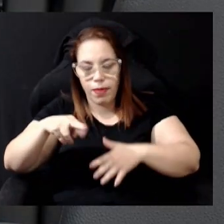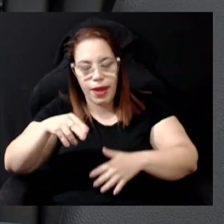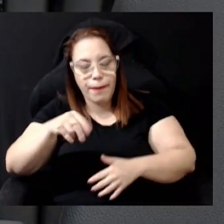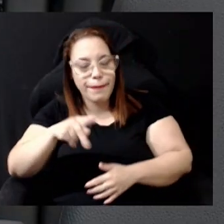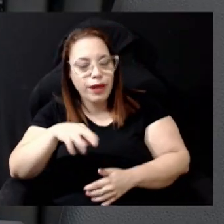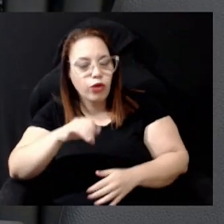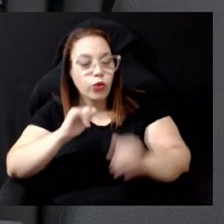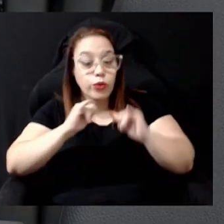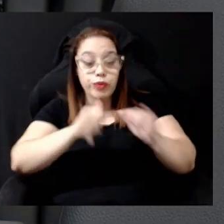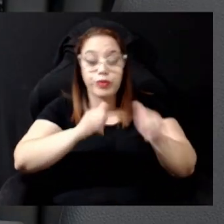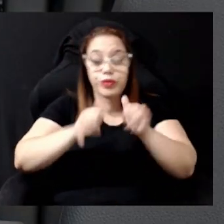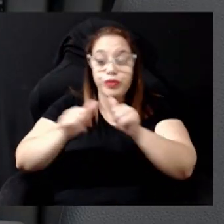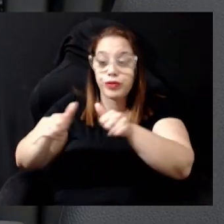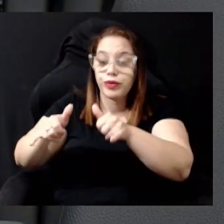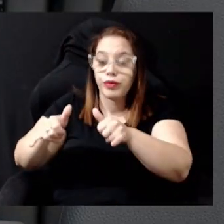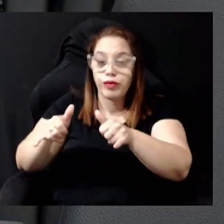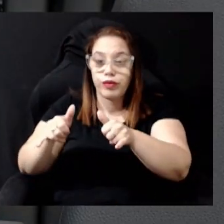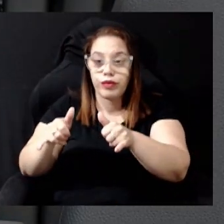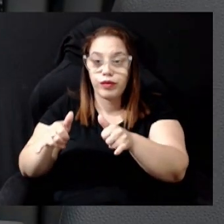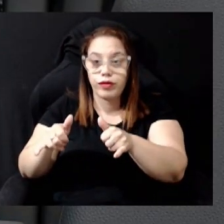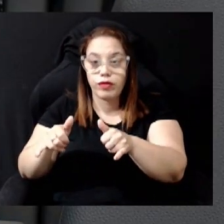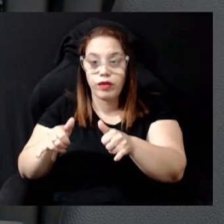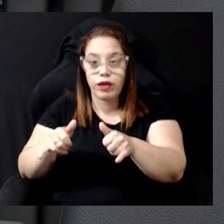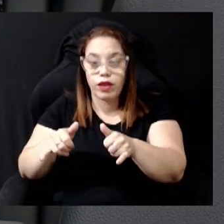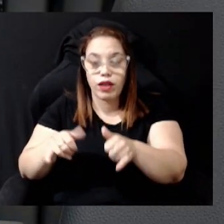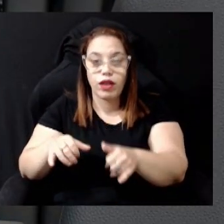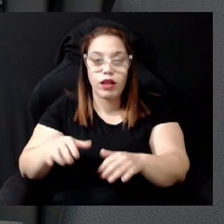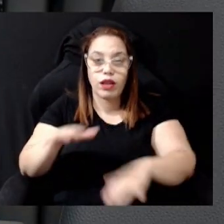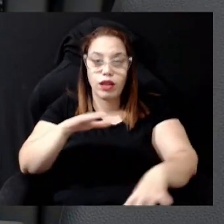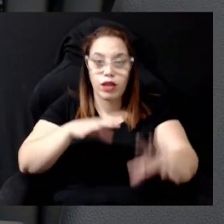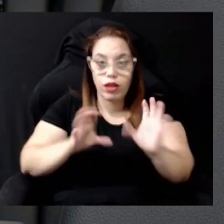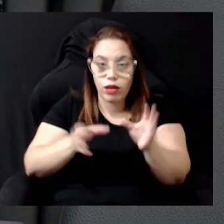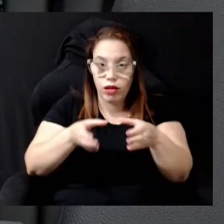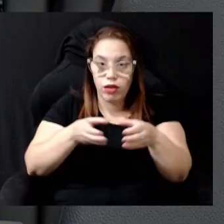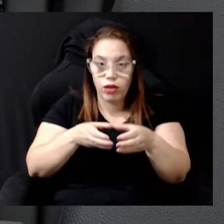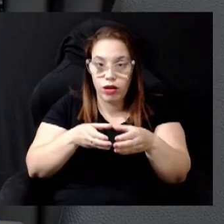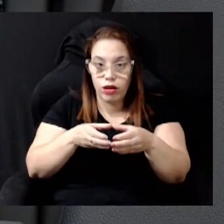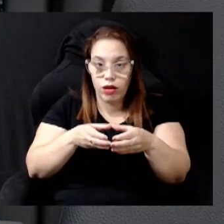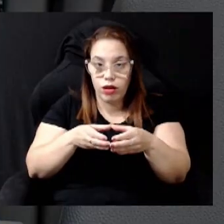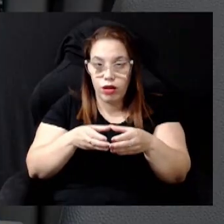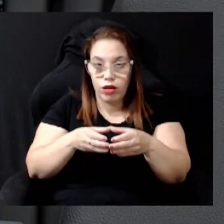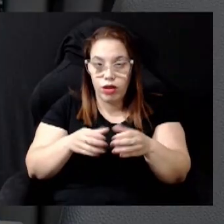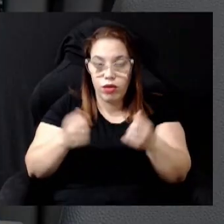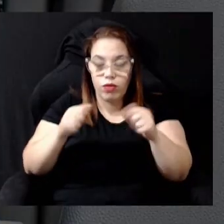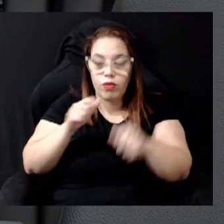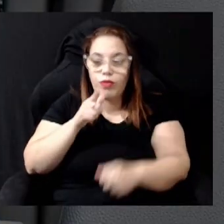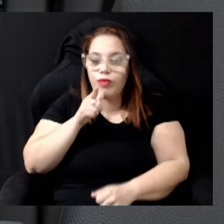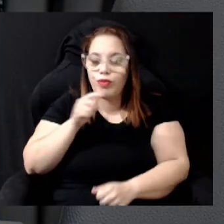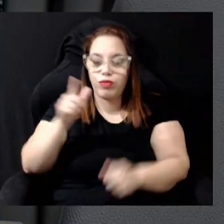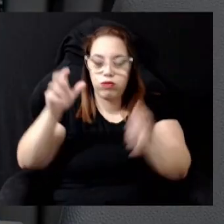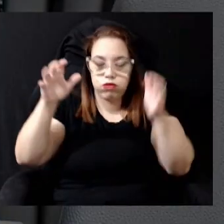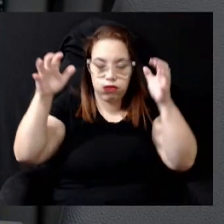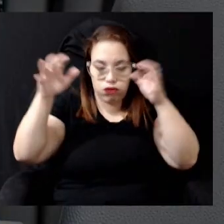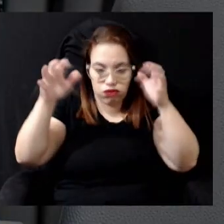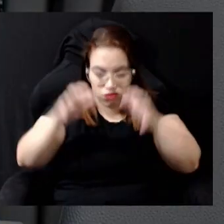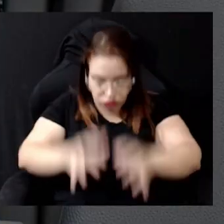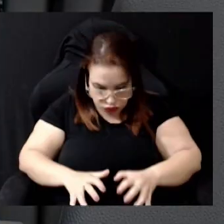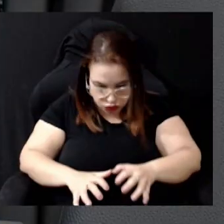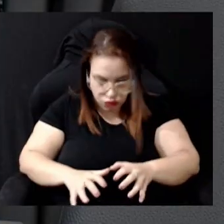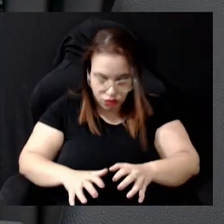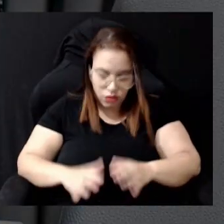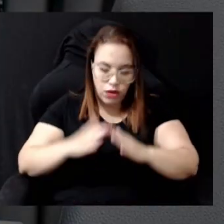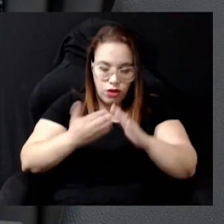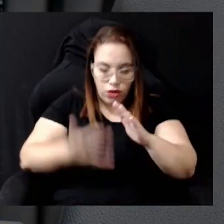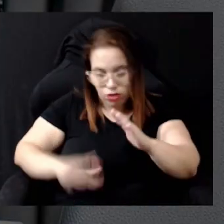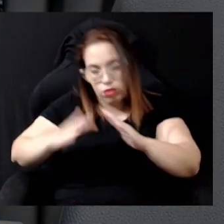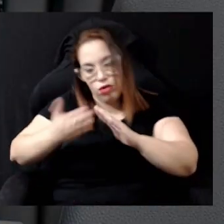uma sensibilização para essas comunidades onde tem probabilidade de inundação, através de comunicação direta com essa população.